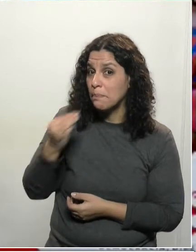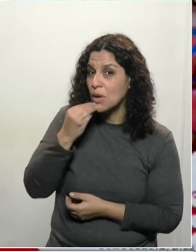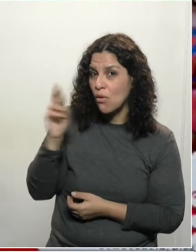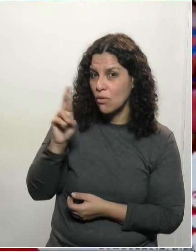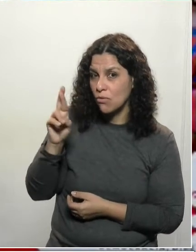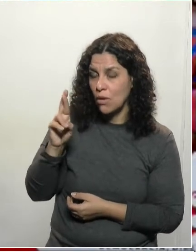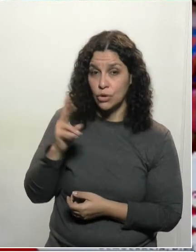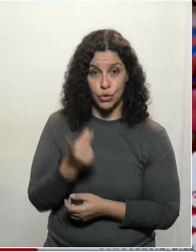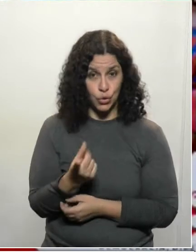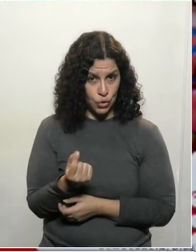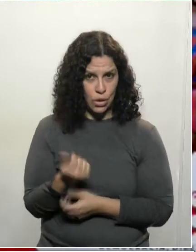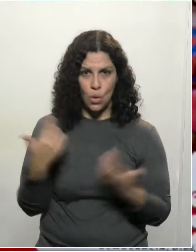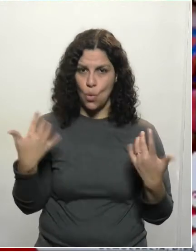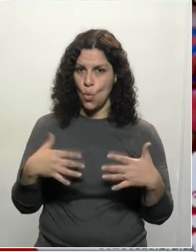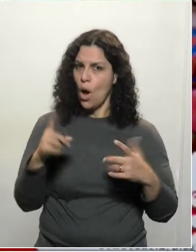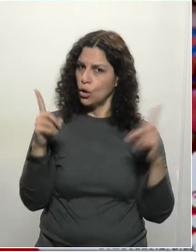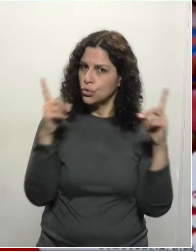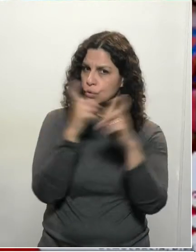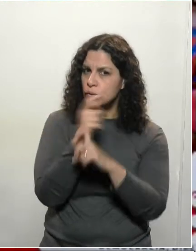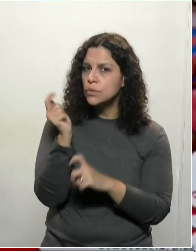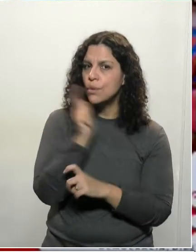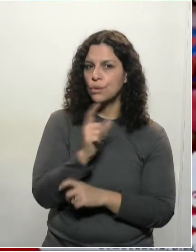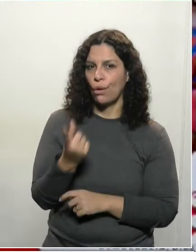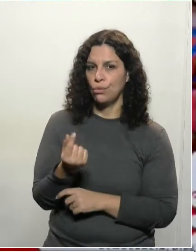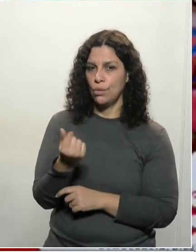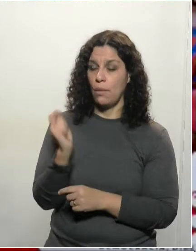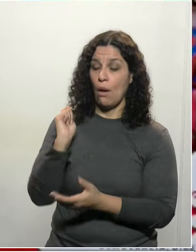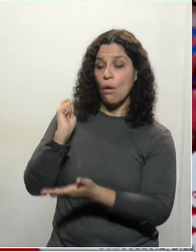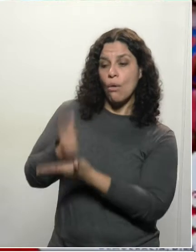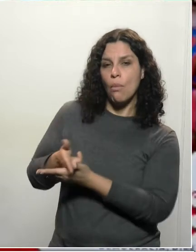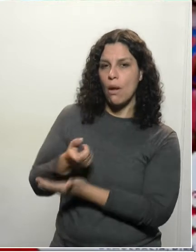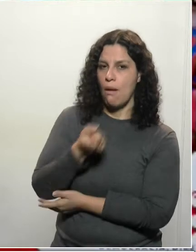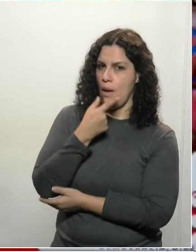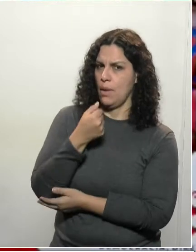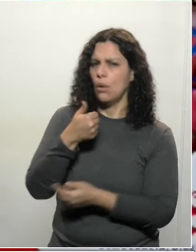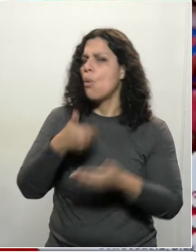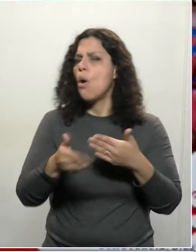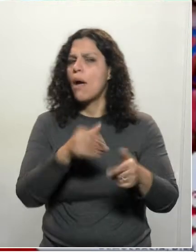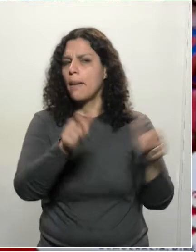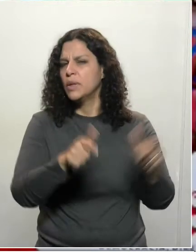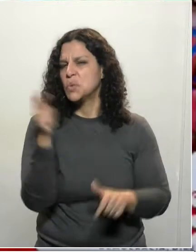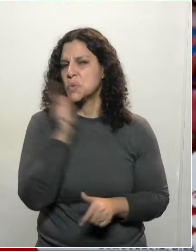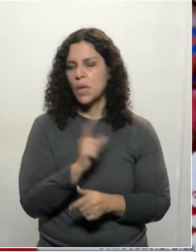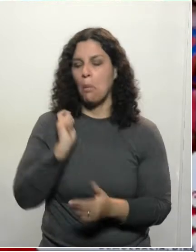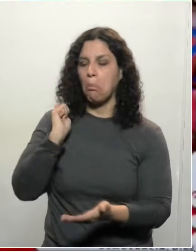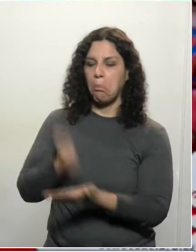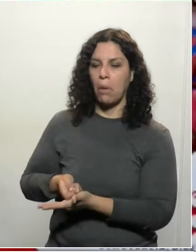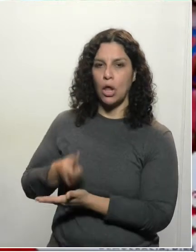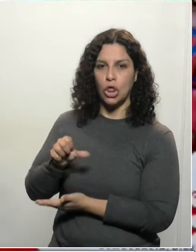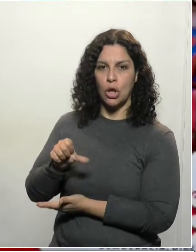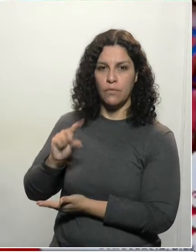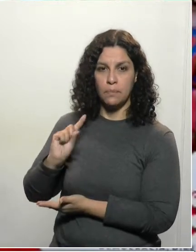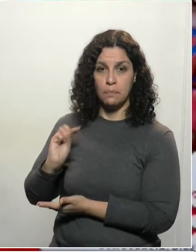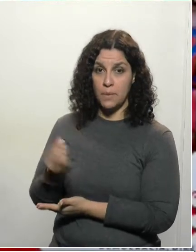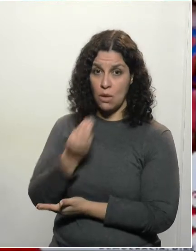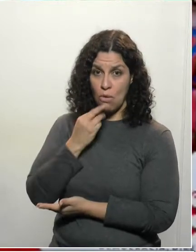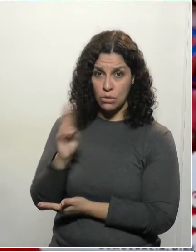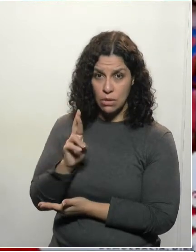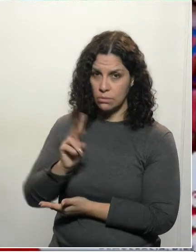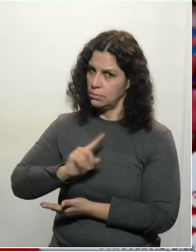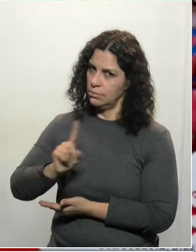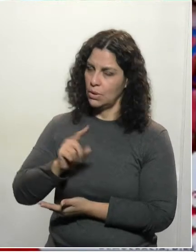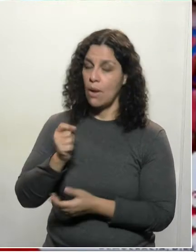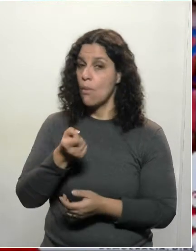um recurso bastante difícil, né, para qualquer pessoa ter esse recurso, disponibilizar esse recurso, mas é